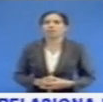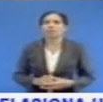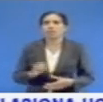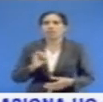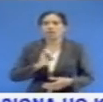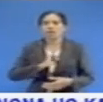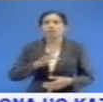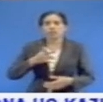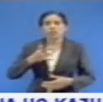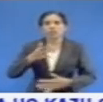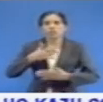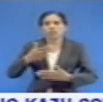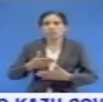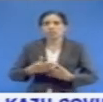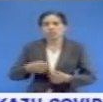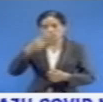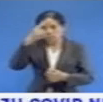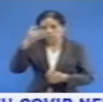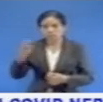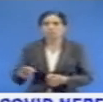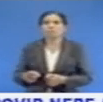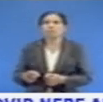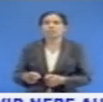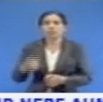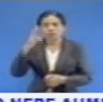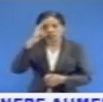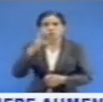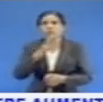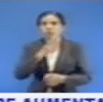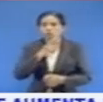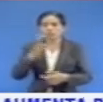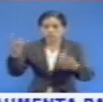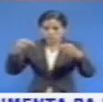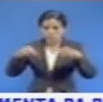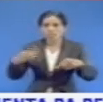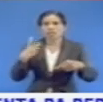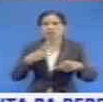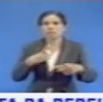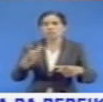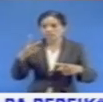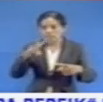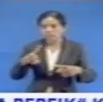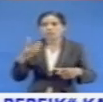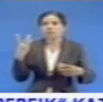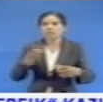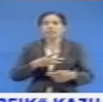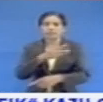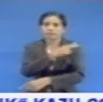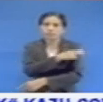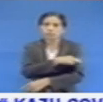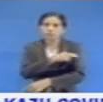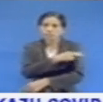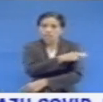visitar o senhor Ramos Horta, meu hospital. Aclarei a direita a minha condição no hospital e